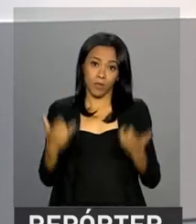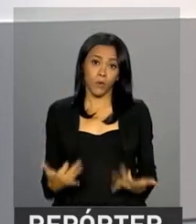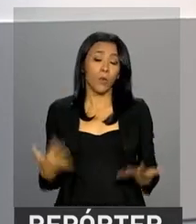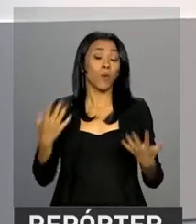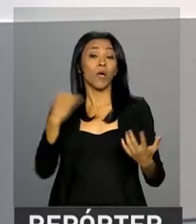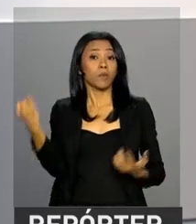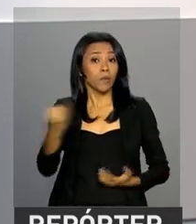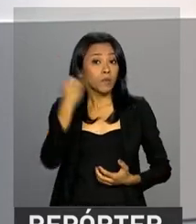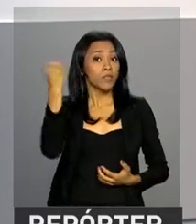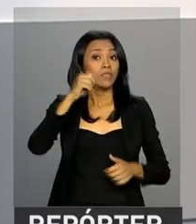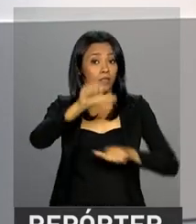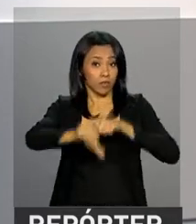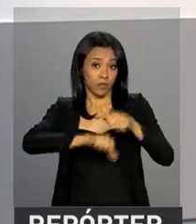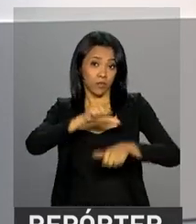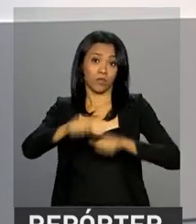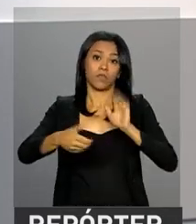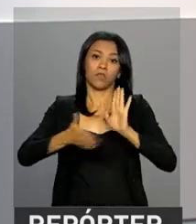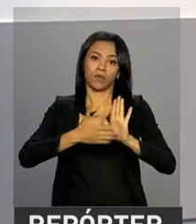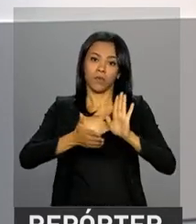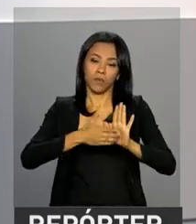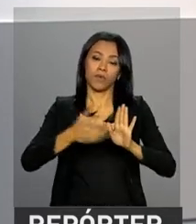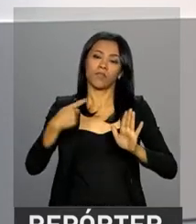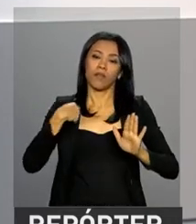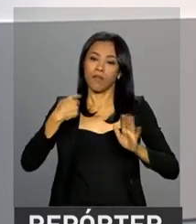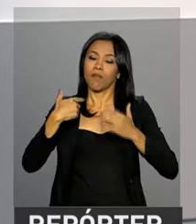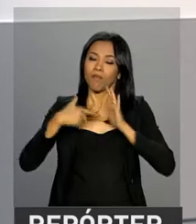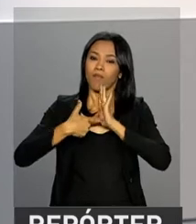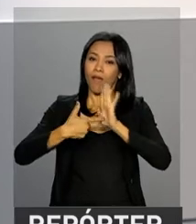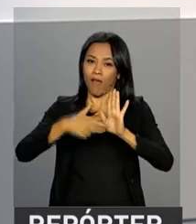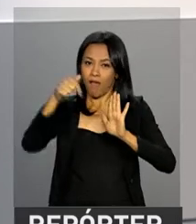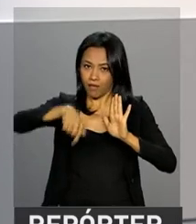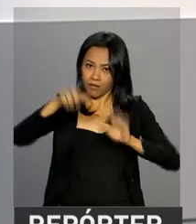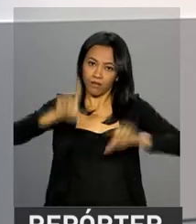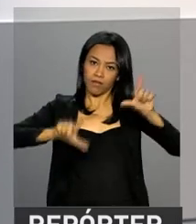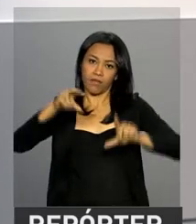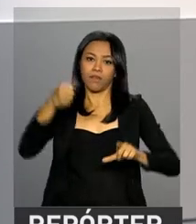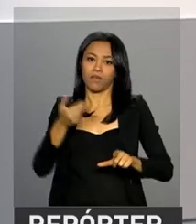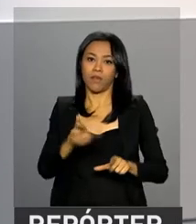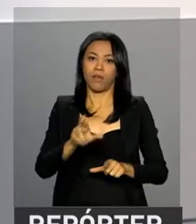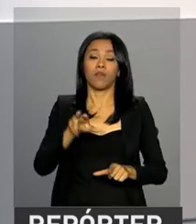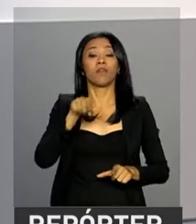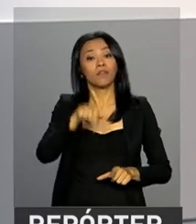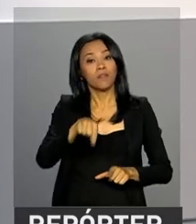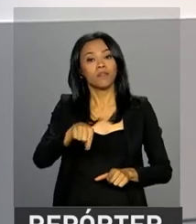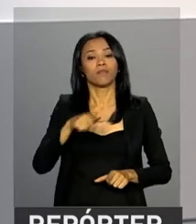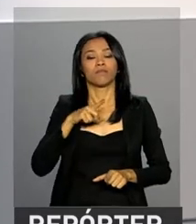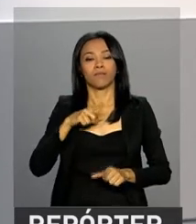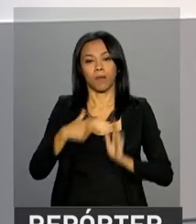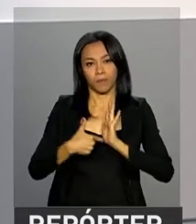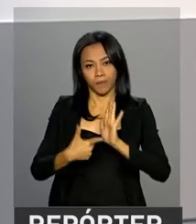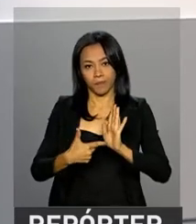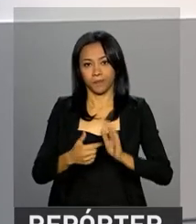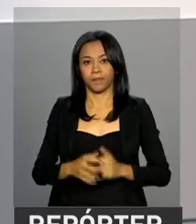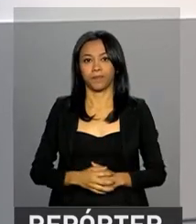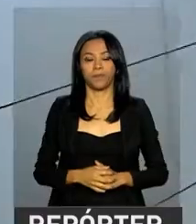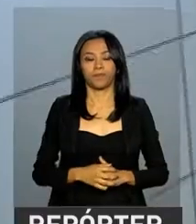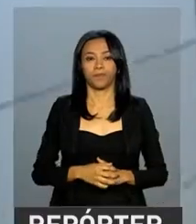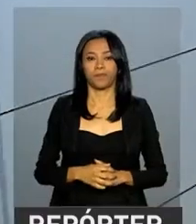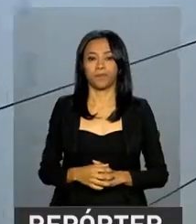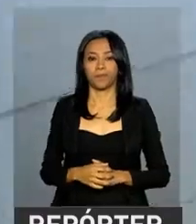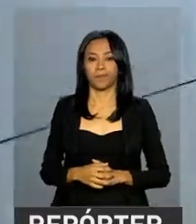importância das reformas com exclusividade aqui nos estúdios da nbr durante o programa por dentro do governo